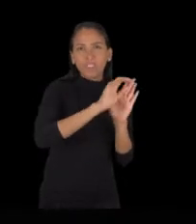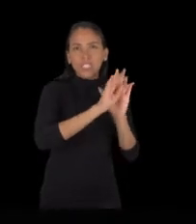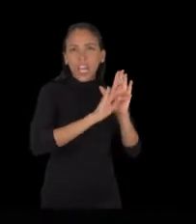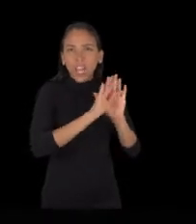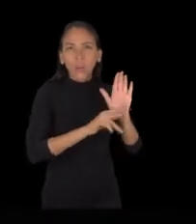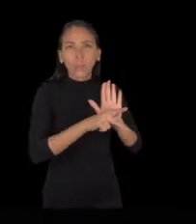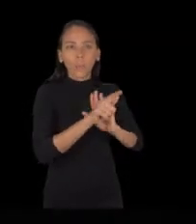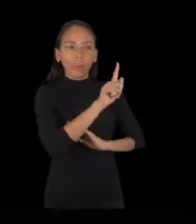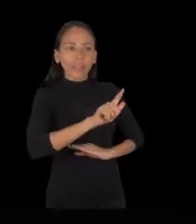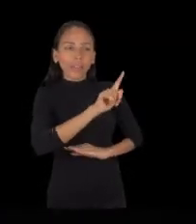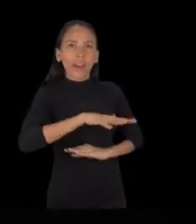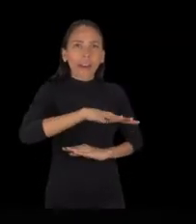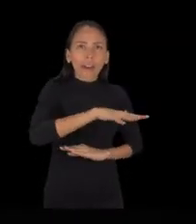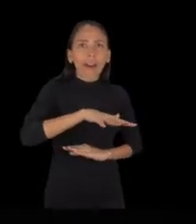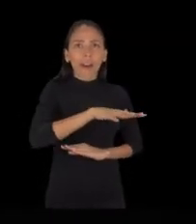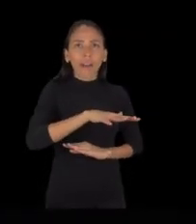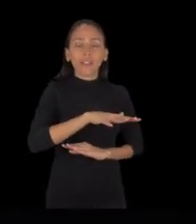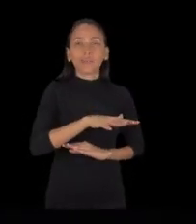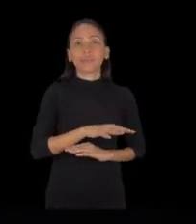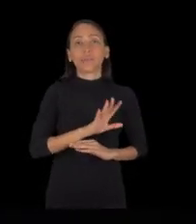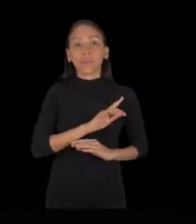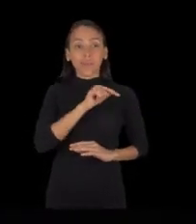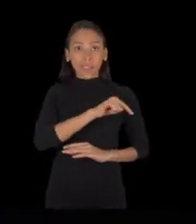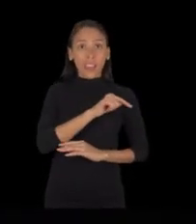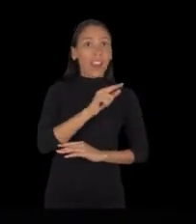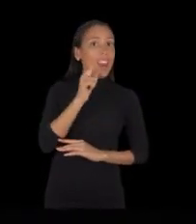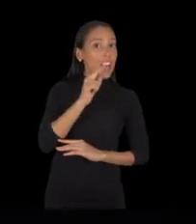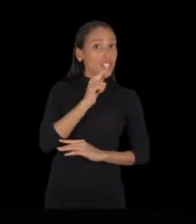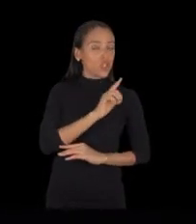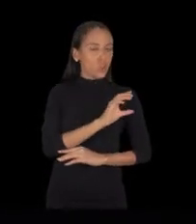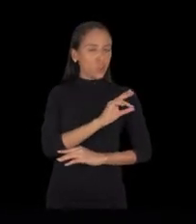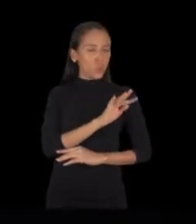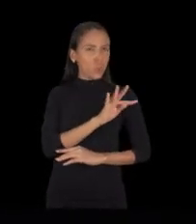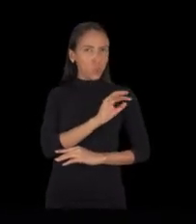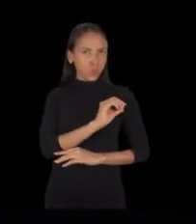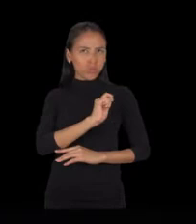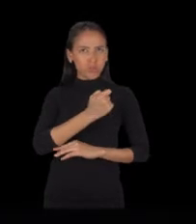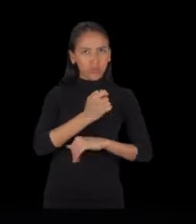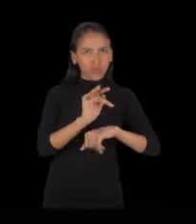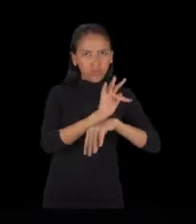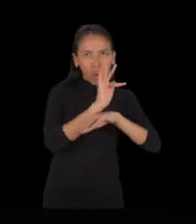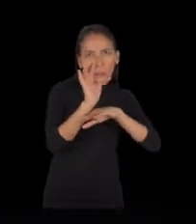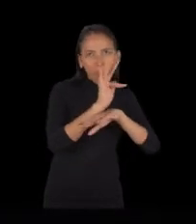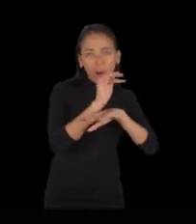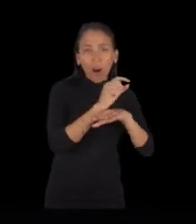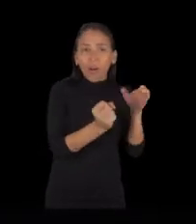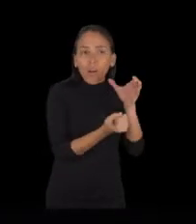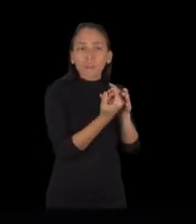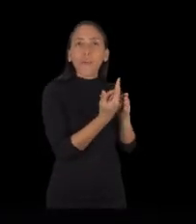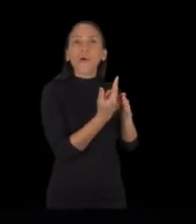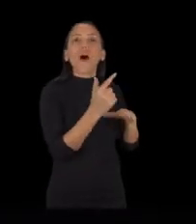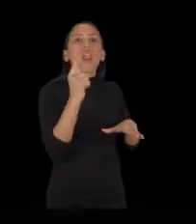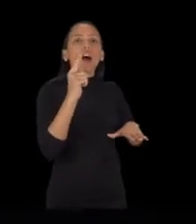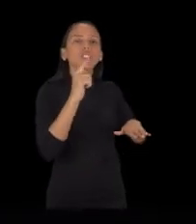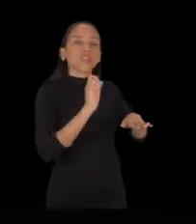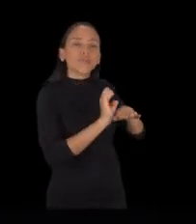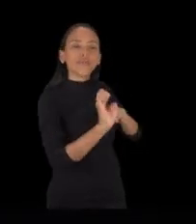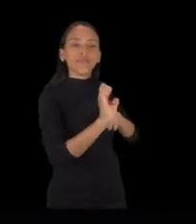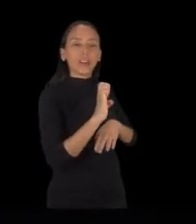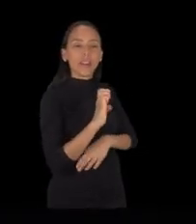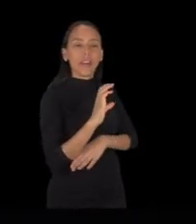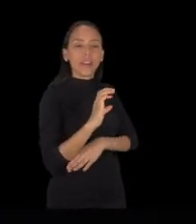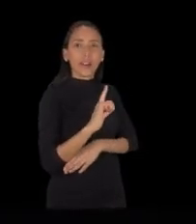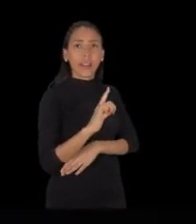ou não literários. Esse latim culto deu surgimento a esse latim eclesiástico e, passando